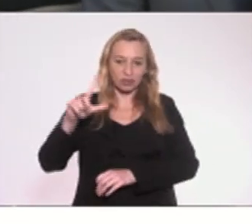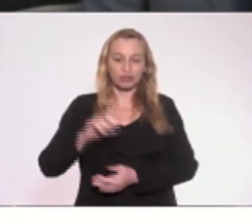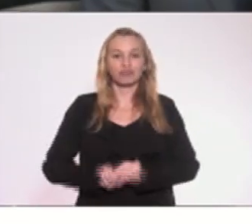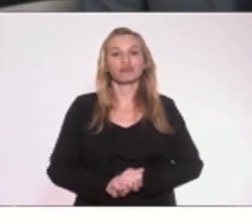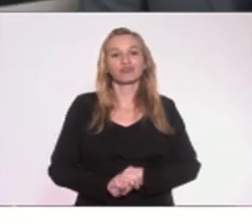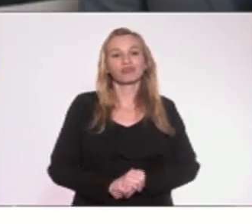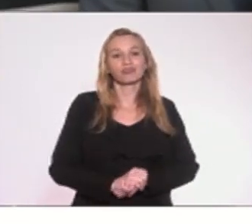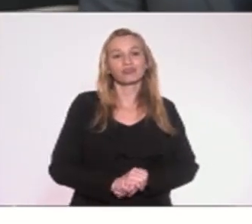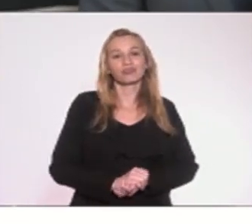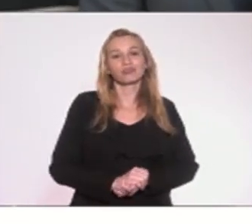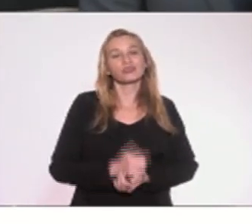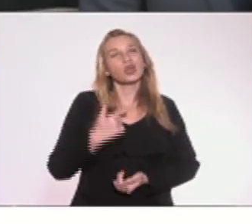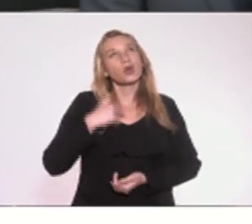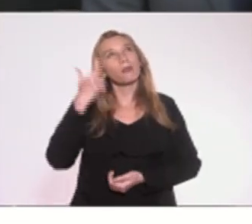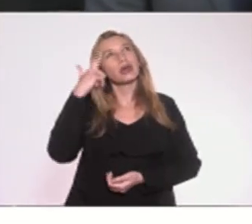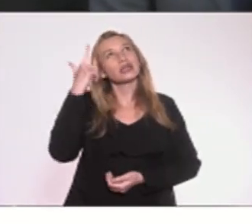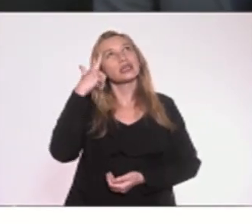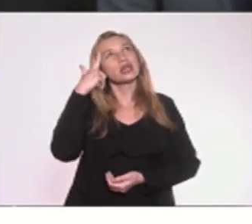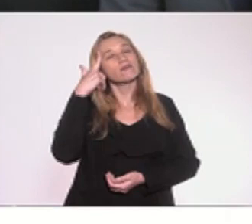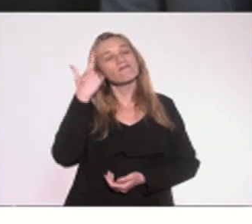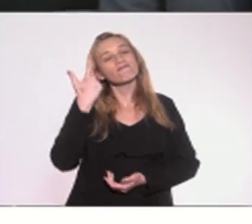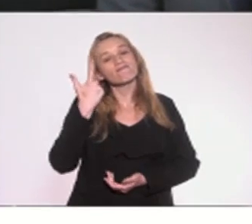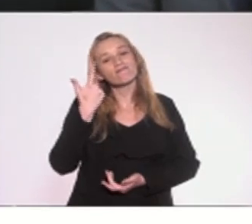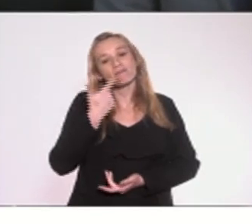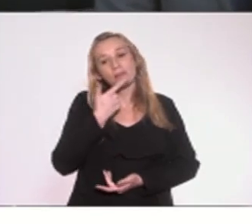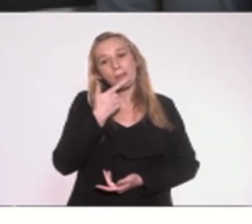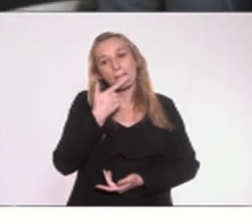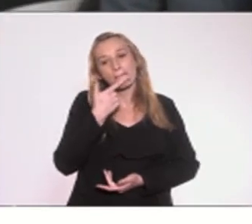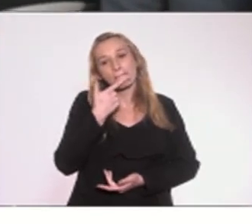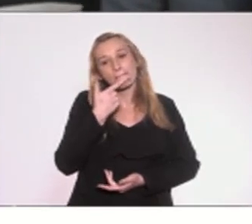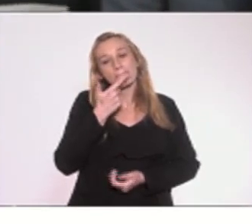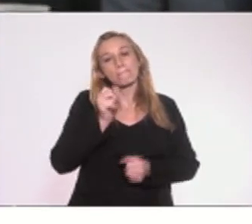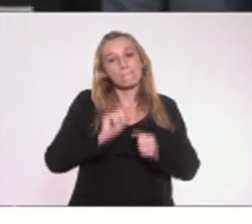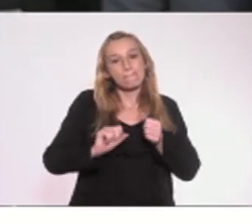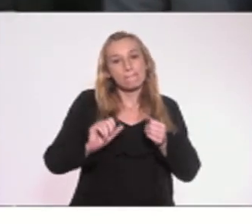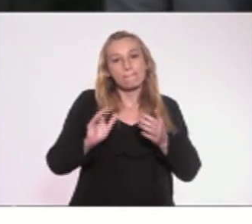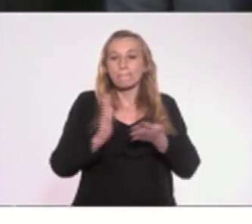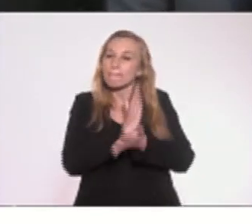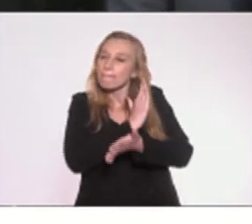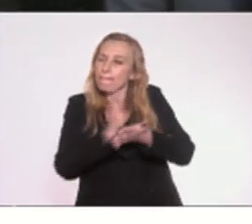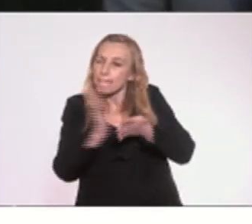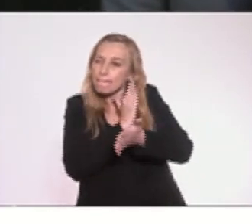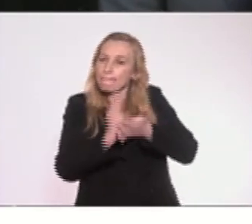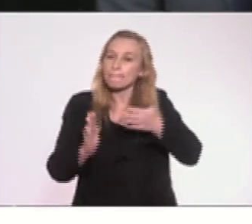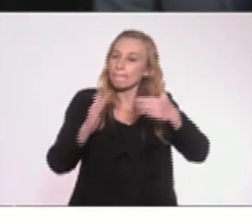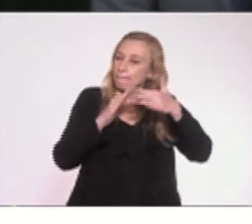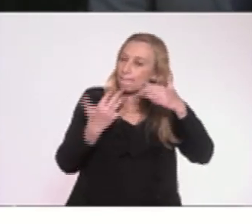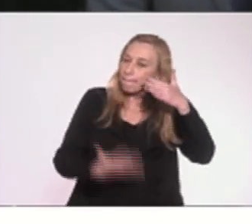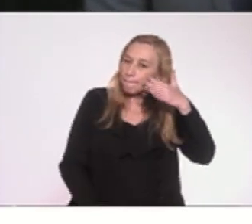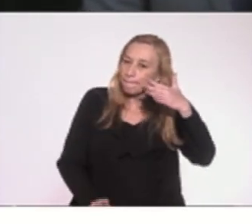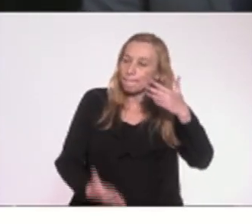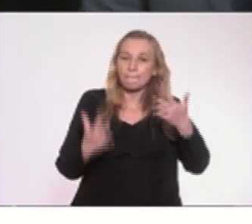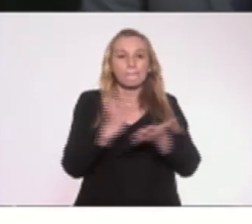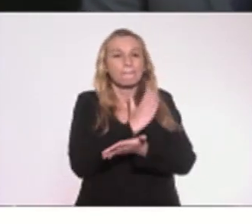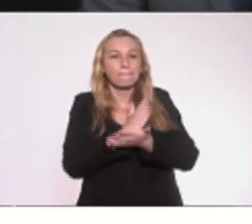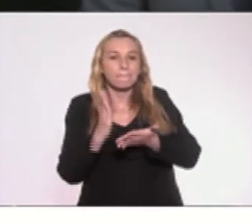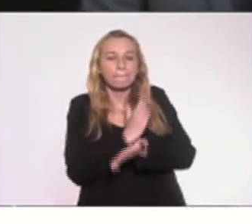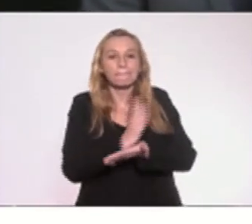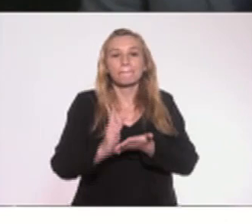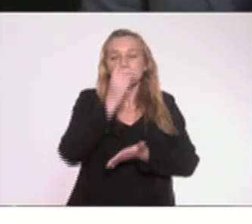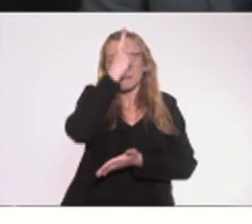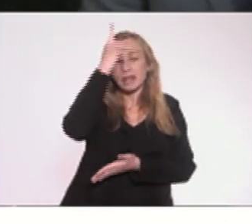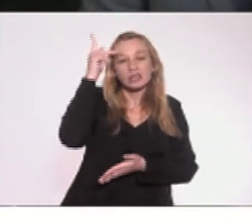E aí eu resolvi fazer algumas homenagens para algumas pessoas